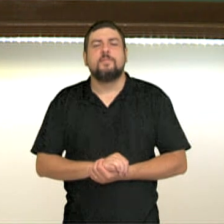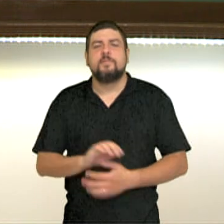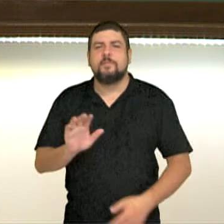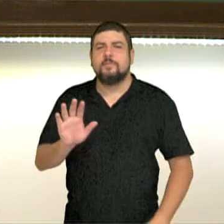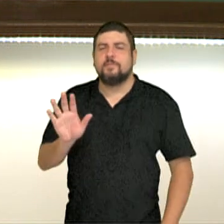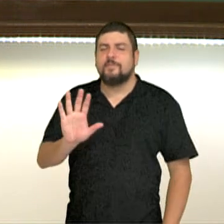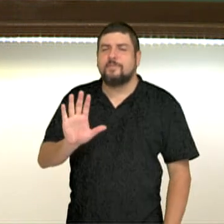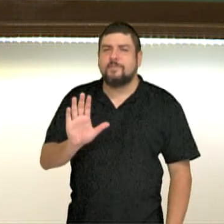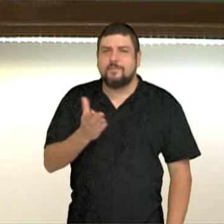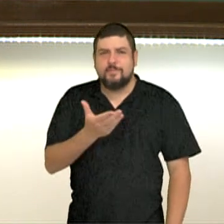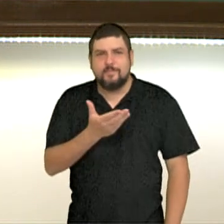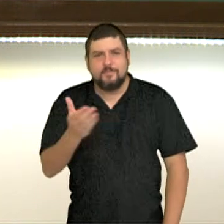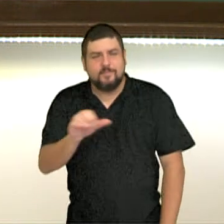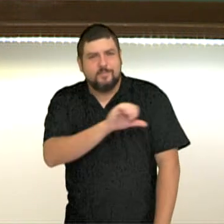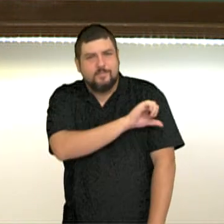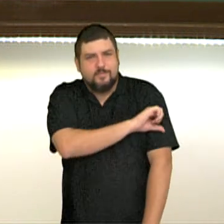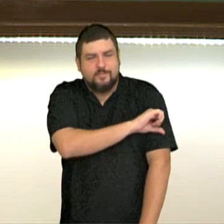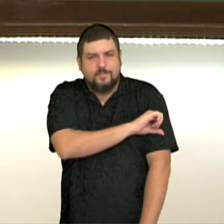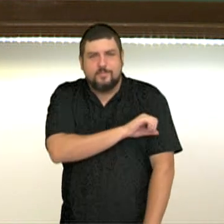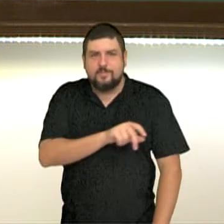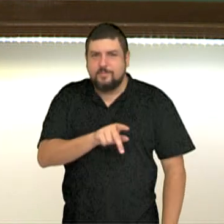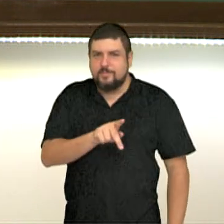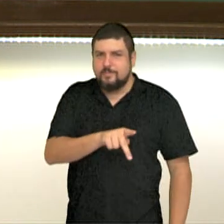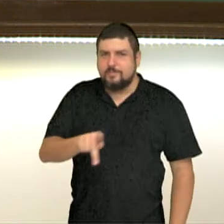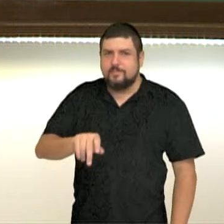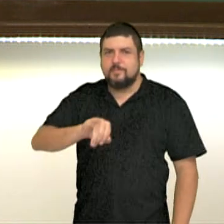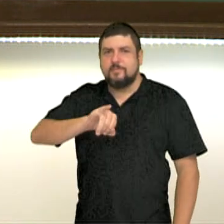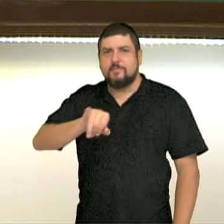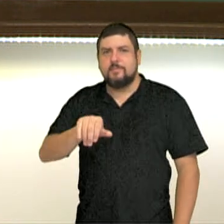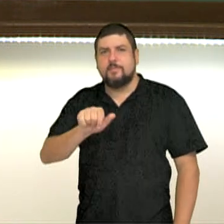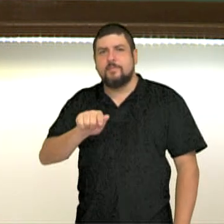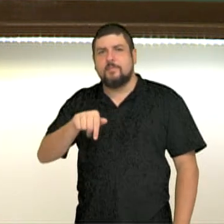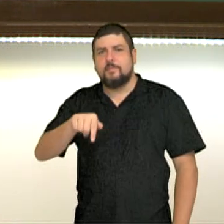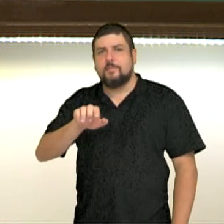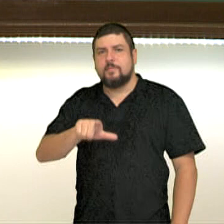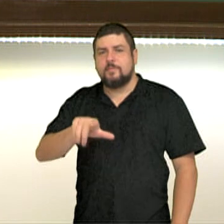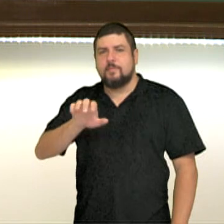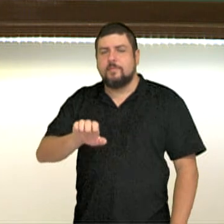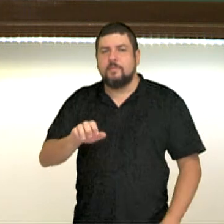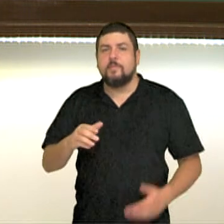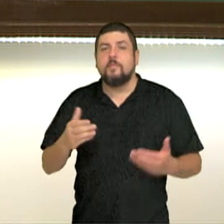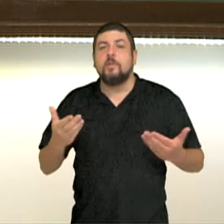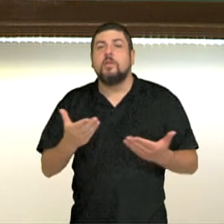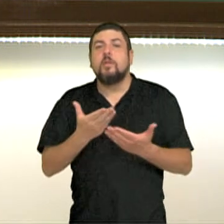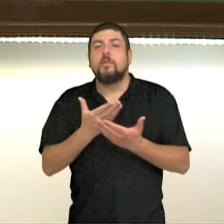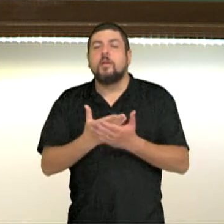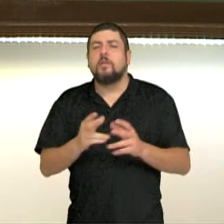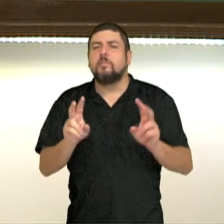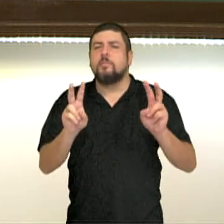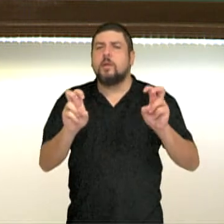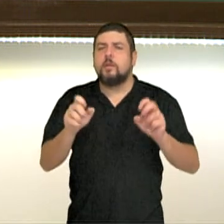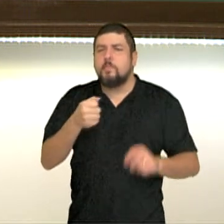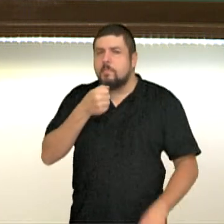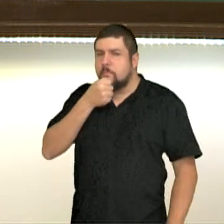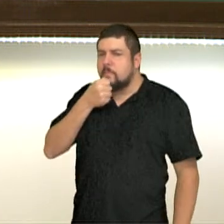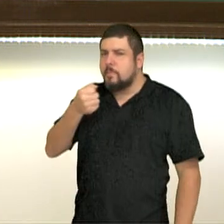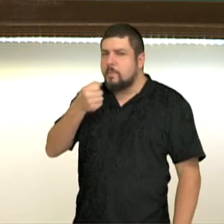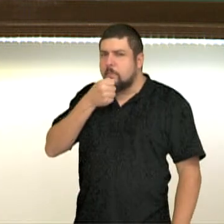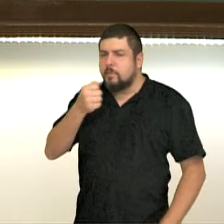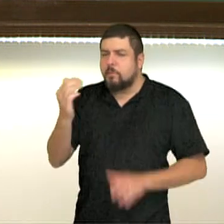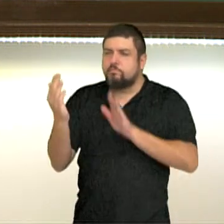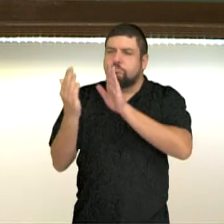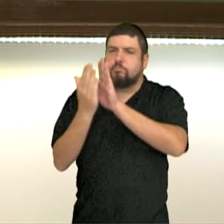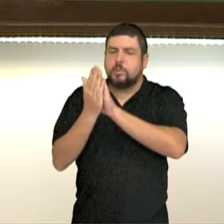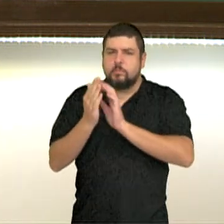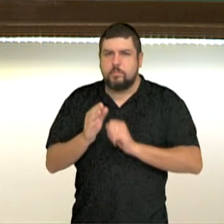Olá, estudantes do nono ano. Eu sou a professora Jaqueline e na aula de hoje nós vamos falar sobre a entrevista. Você já entrevistou alguém? Já viu